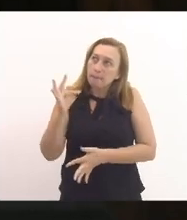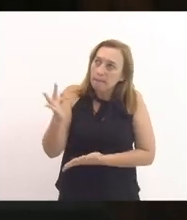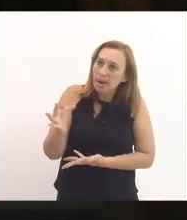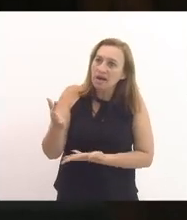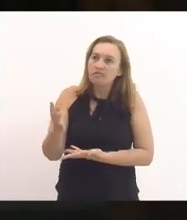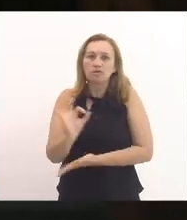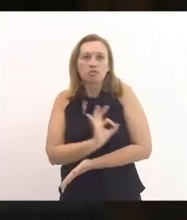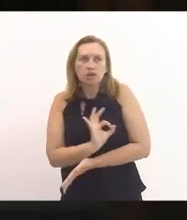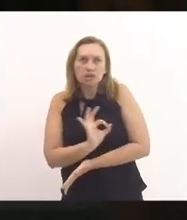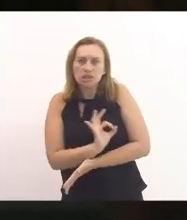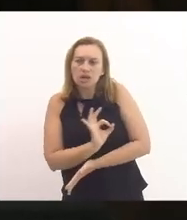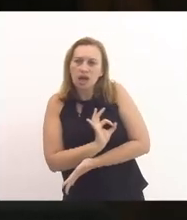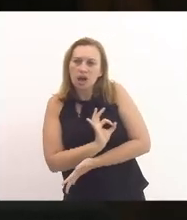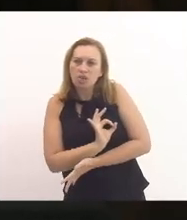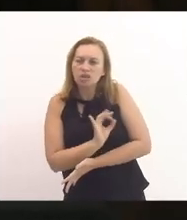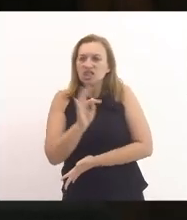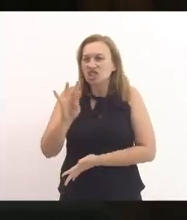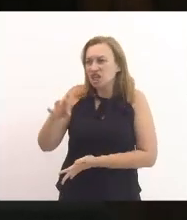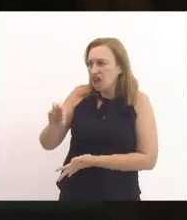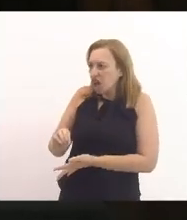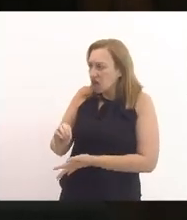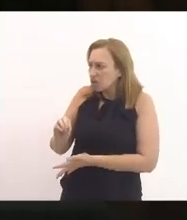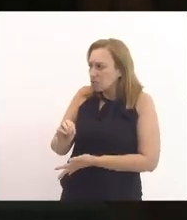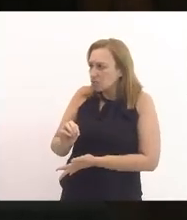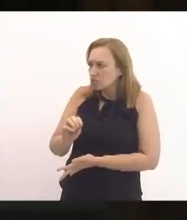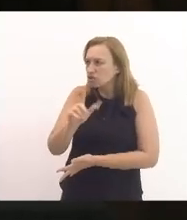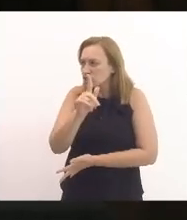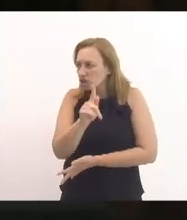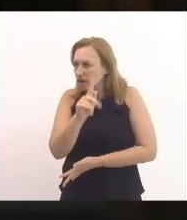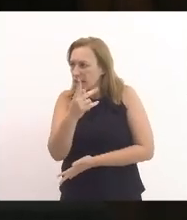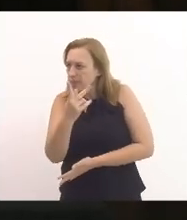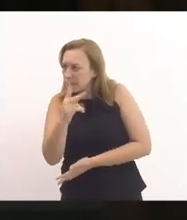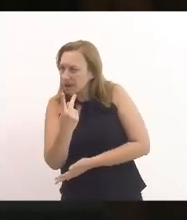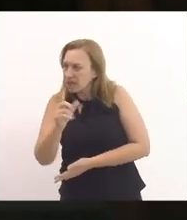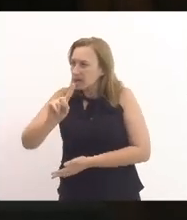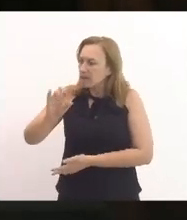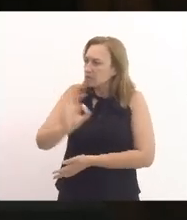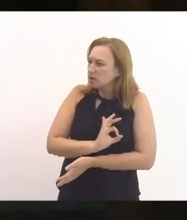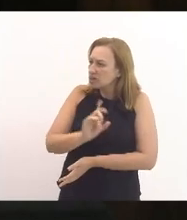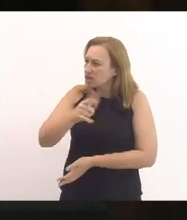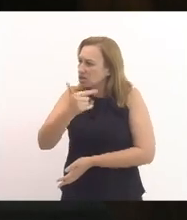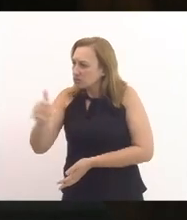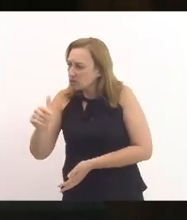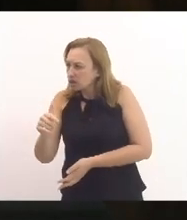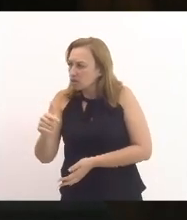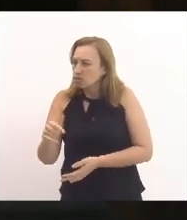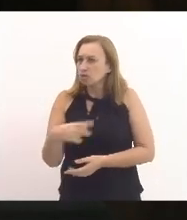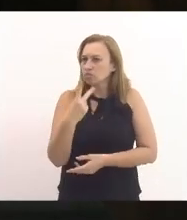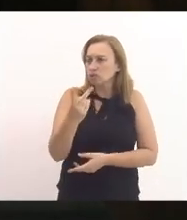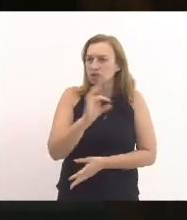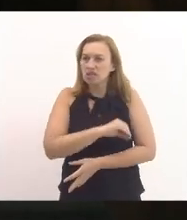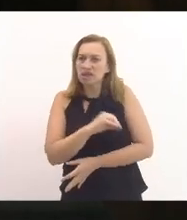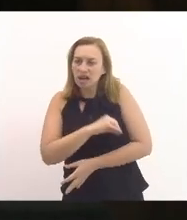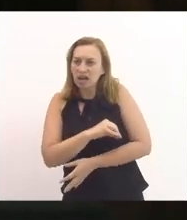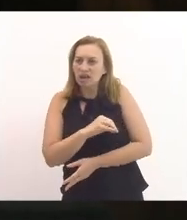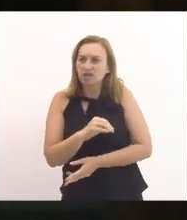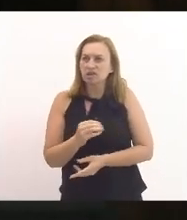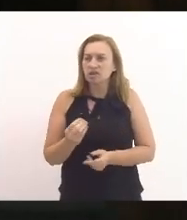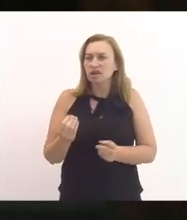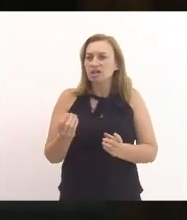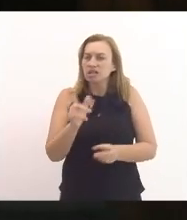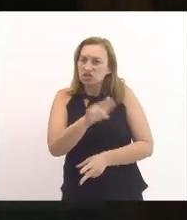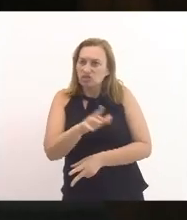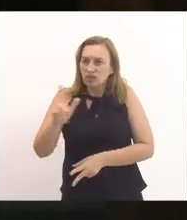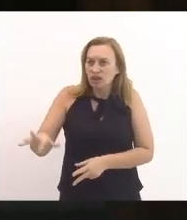breve policiais com treino sobre as HP e policiais entre nós de HP com dois salários distintos não é alto também nós